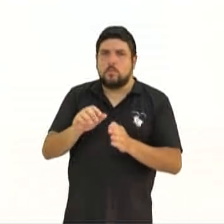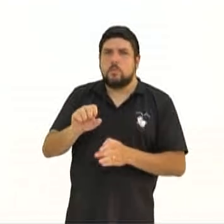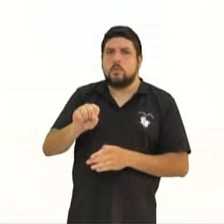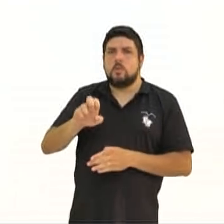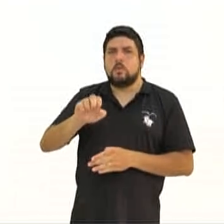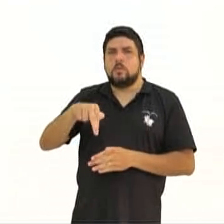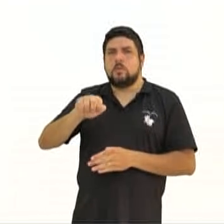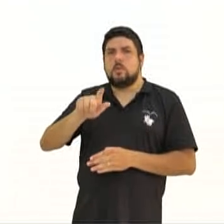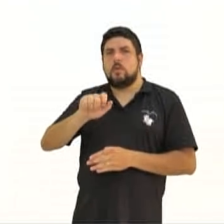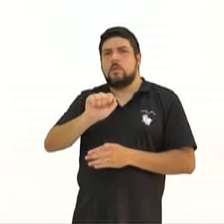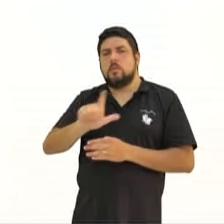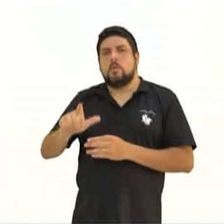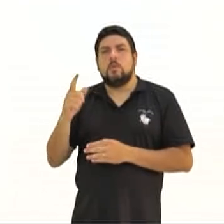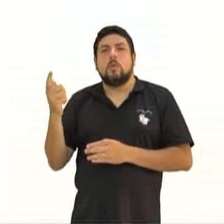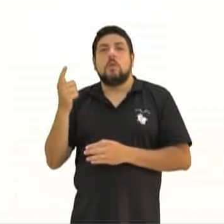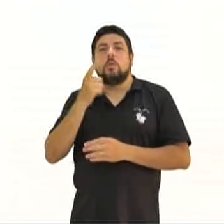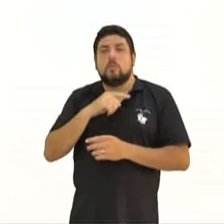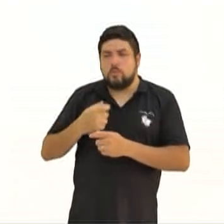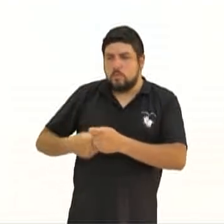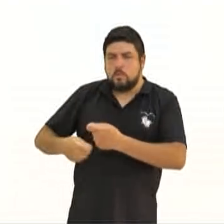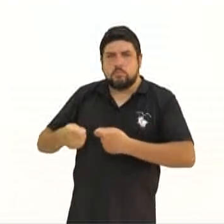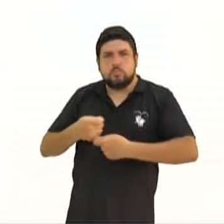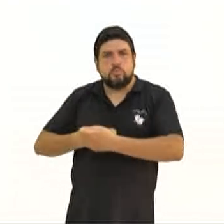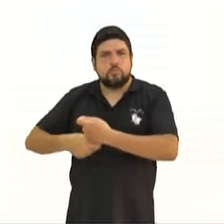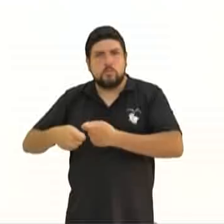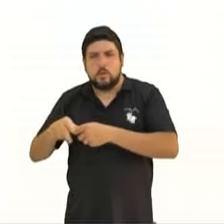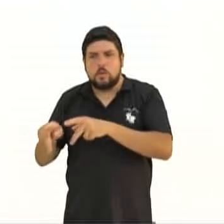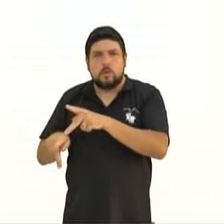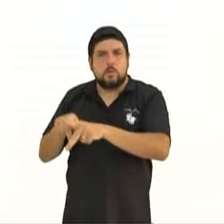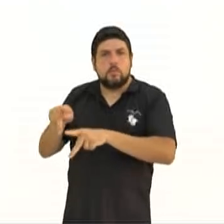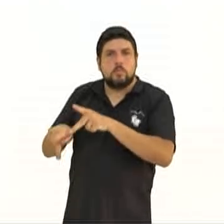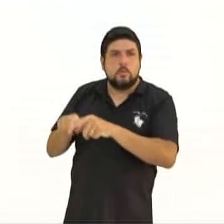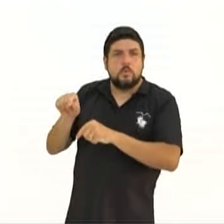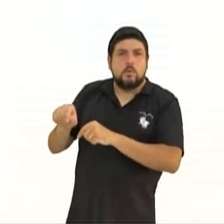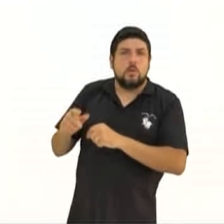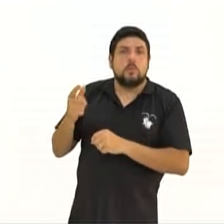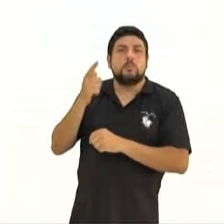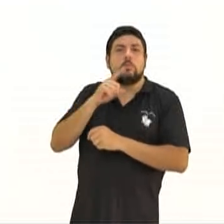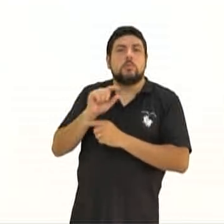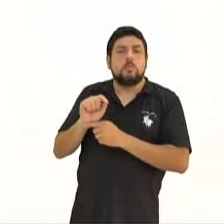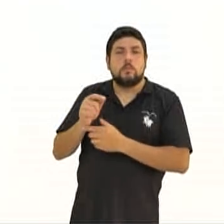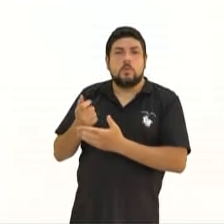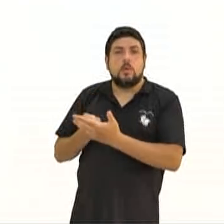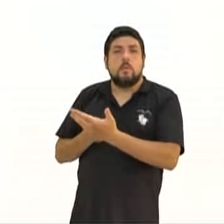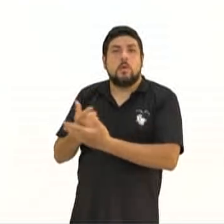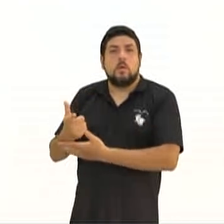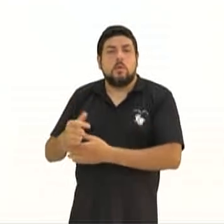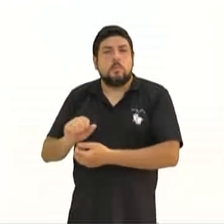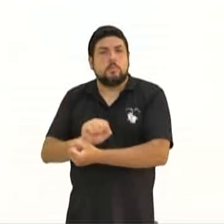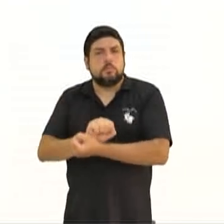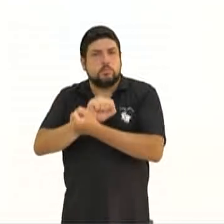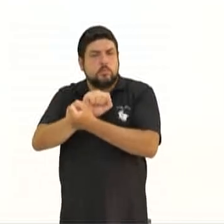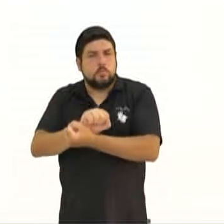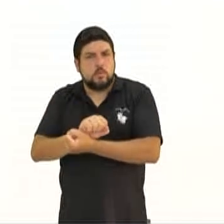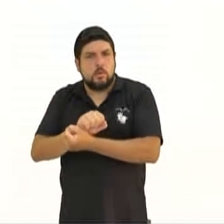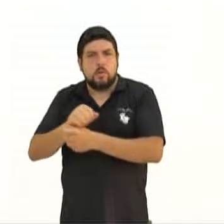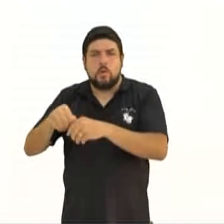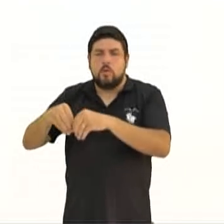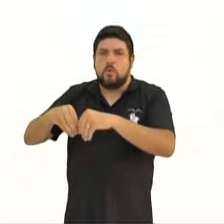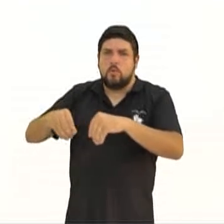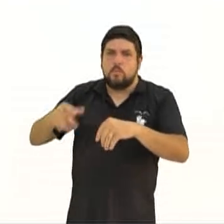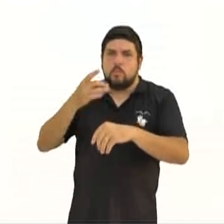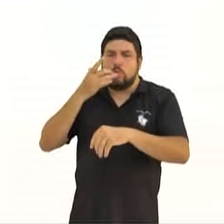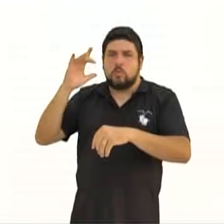feitorias para comercializar com as pessoas, com a população dali, principalmente para comprar escravos, pó de ouro,